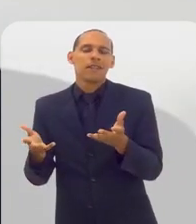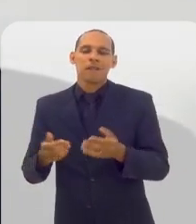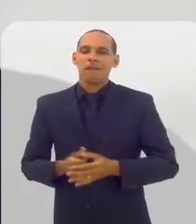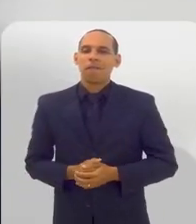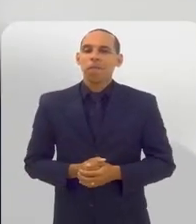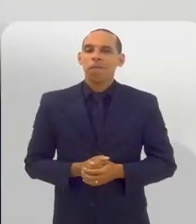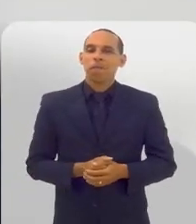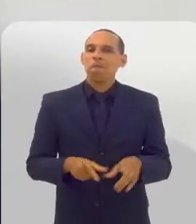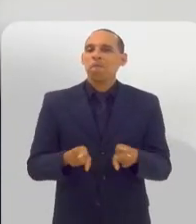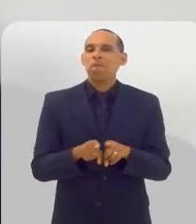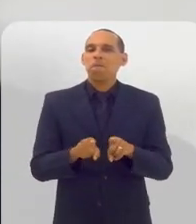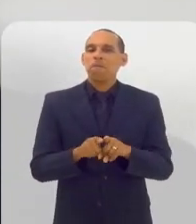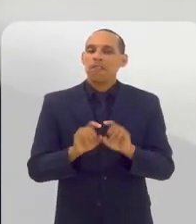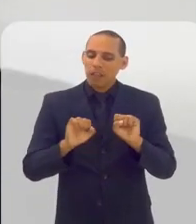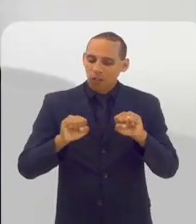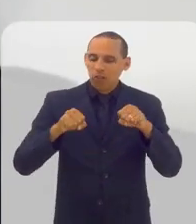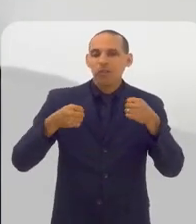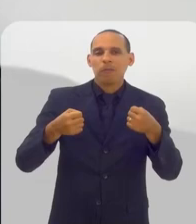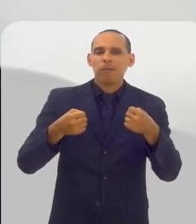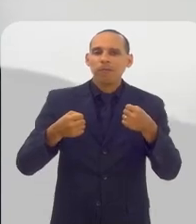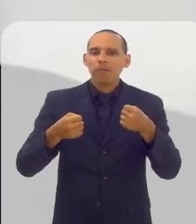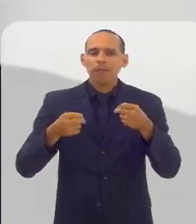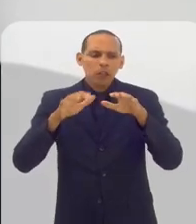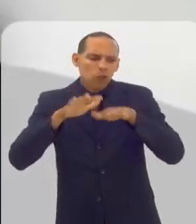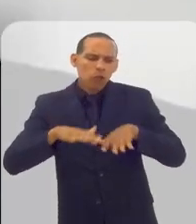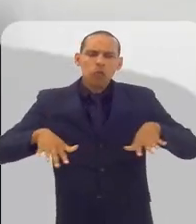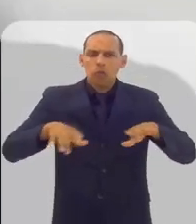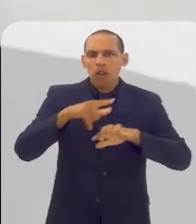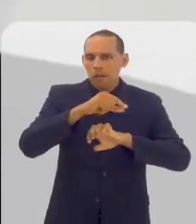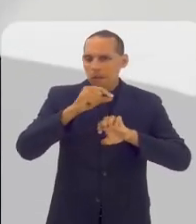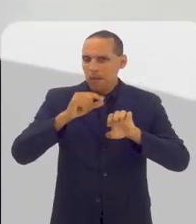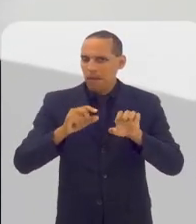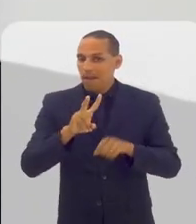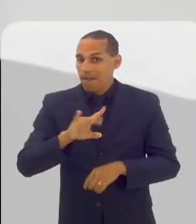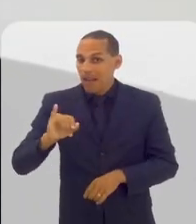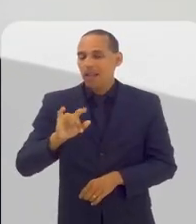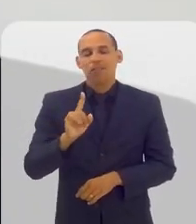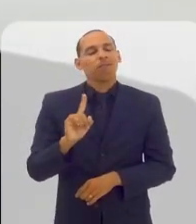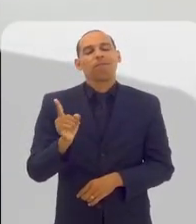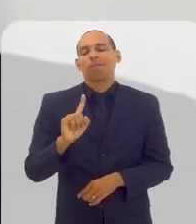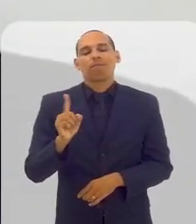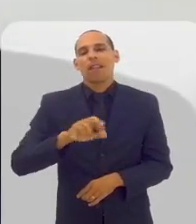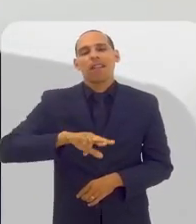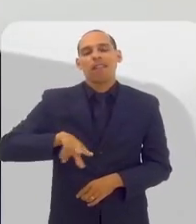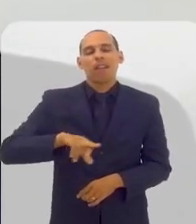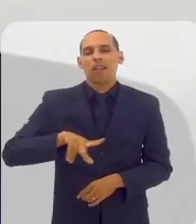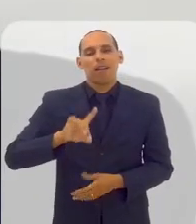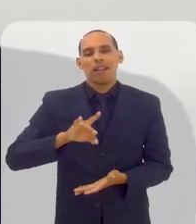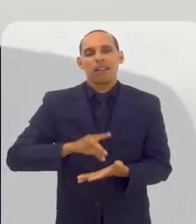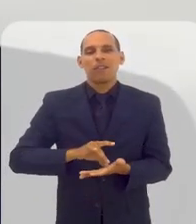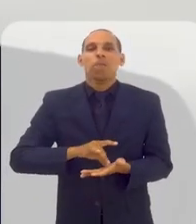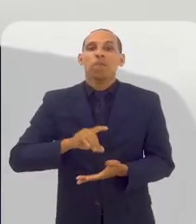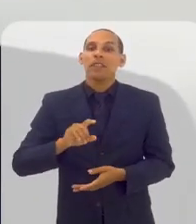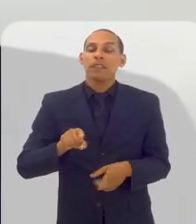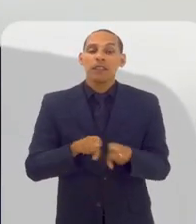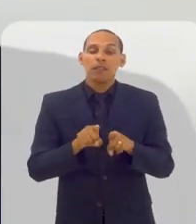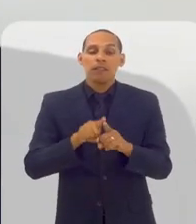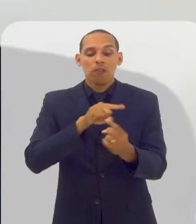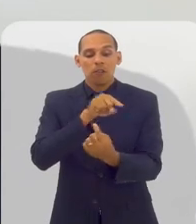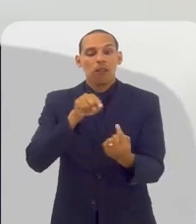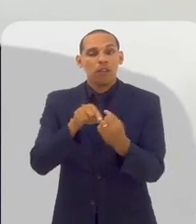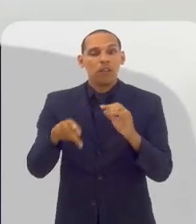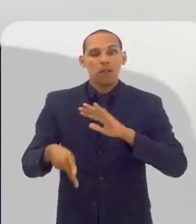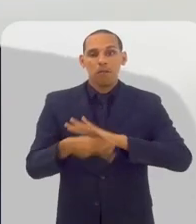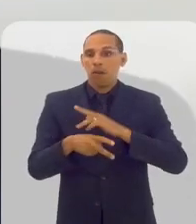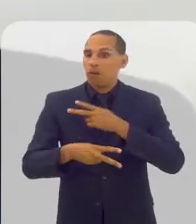incentivar e incrementar isso não que todos vão ser empreendedores isso não é isso não é objetivo